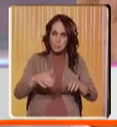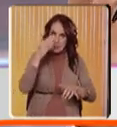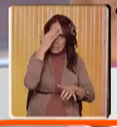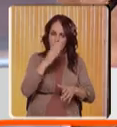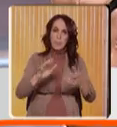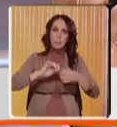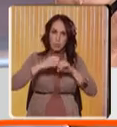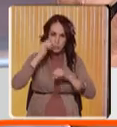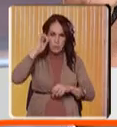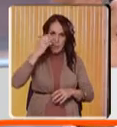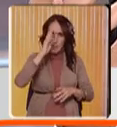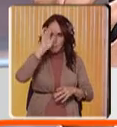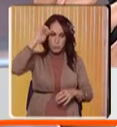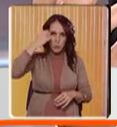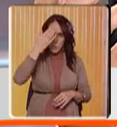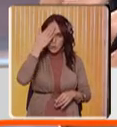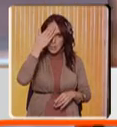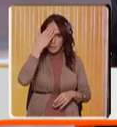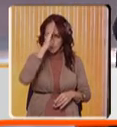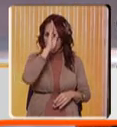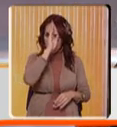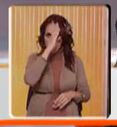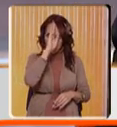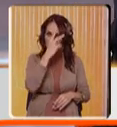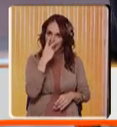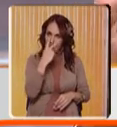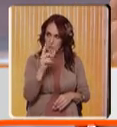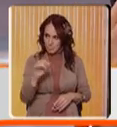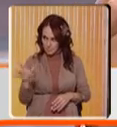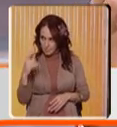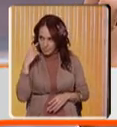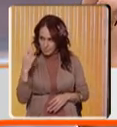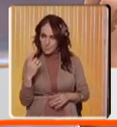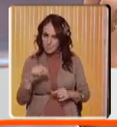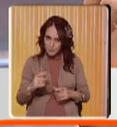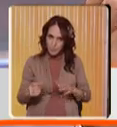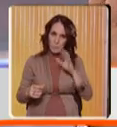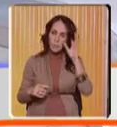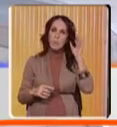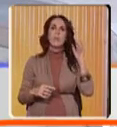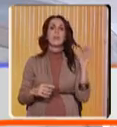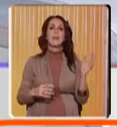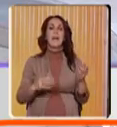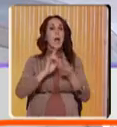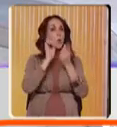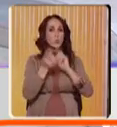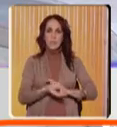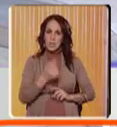a parte motora do cérebro, porque o cérebro não é só a parte motora, o cérebro é também visão, como o Armando disse, é também audição, é